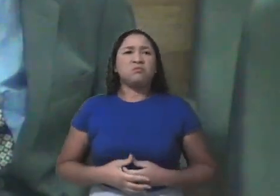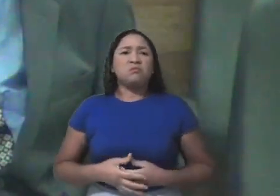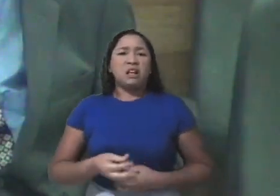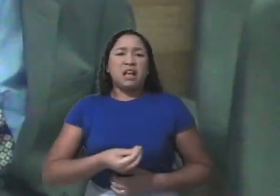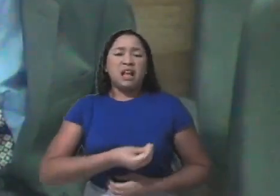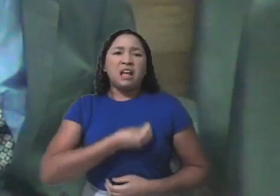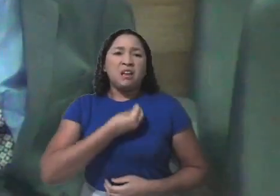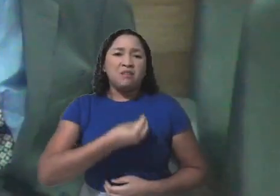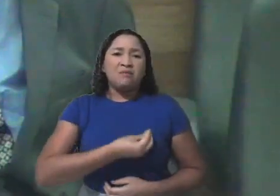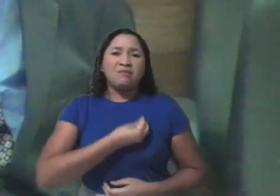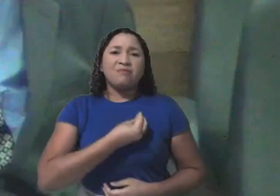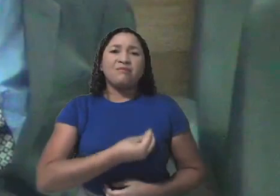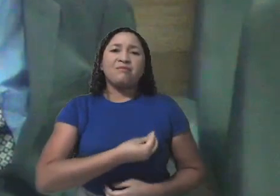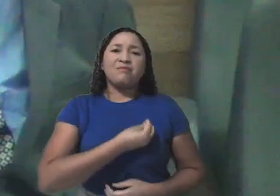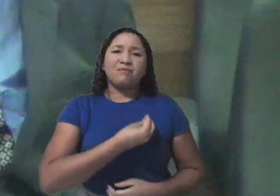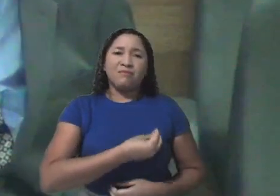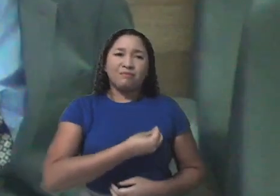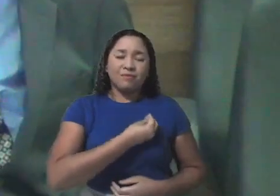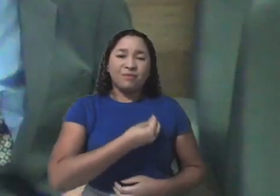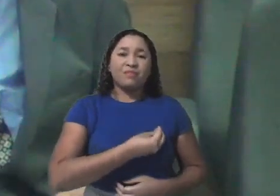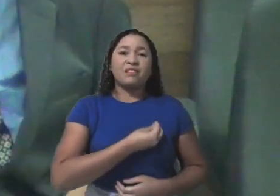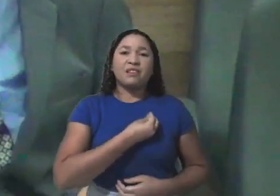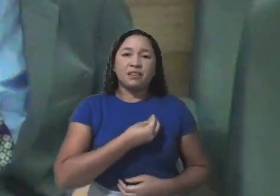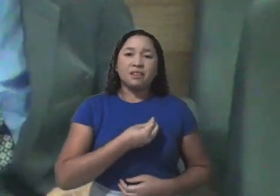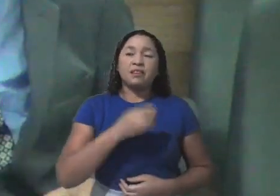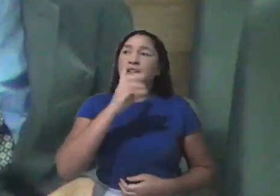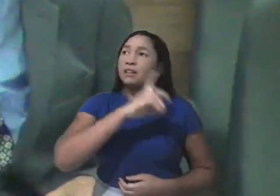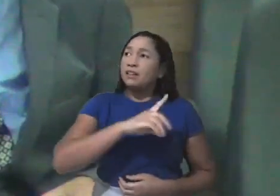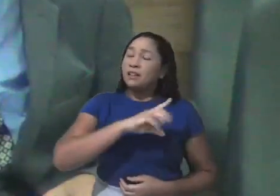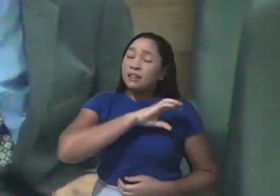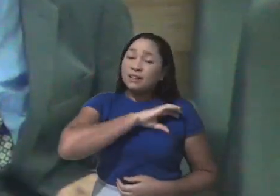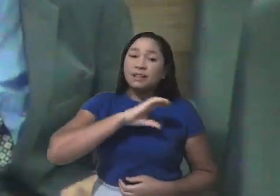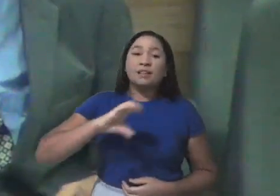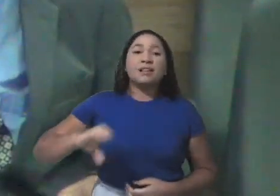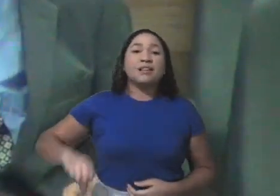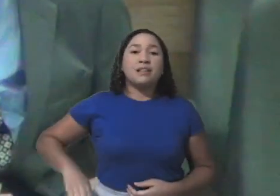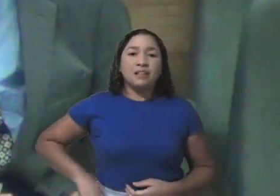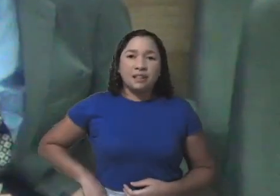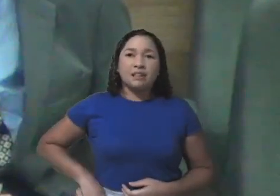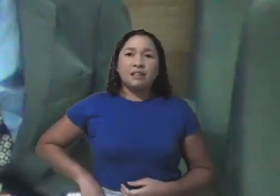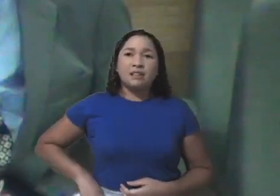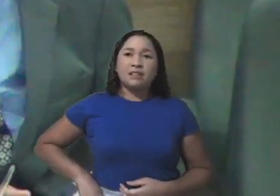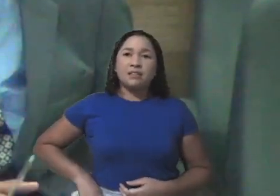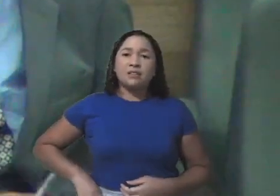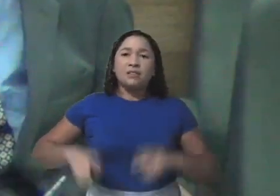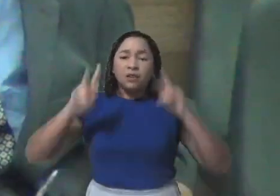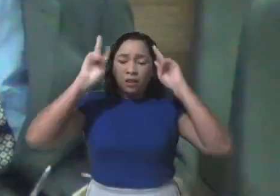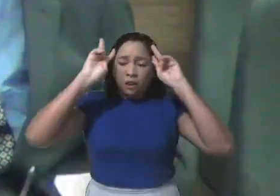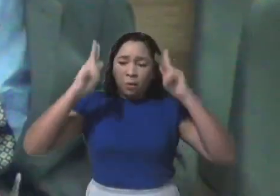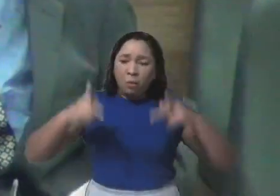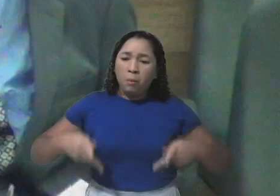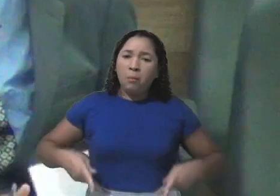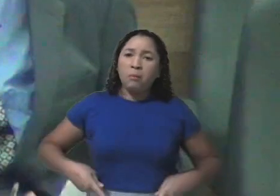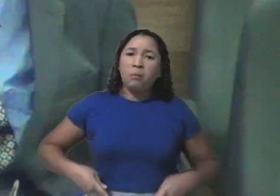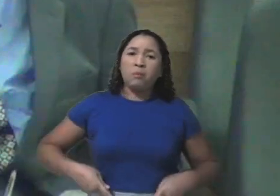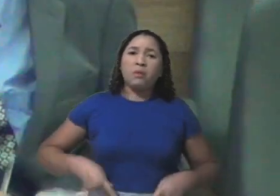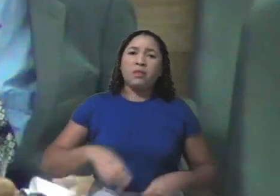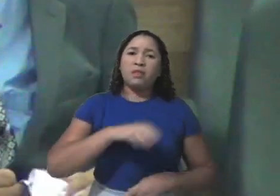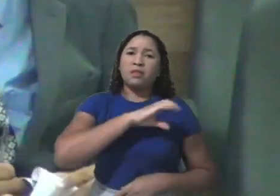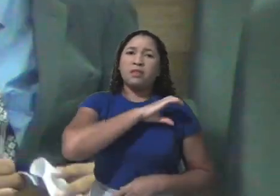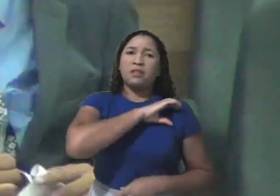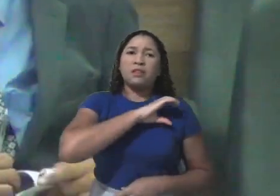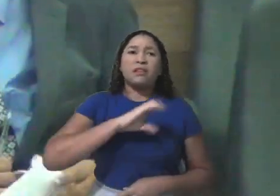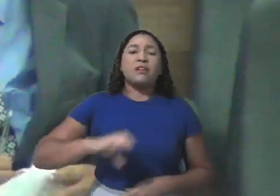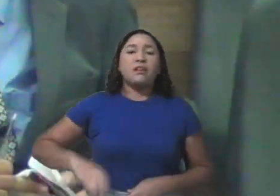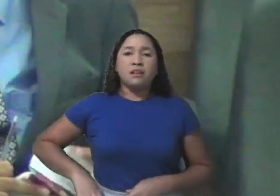a natureza una da divindade de Cristo e da humanidade de Cristo. Esse era um dos principais